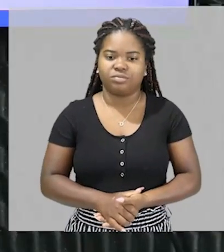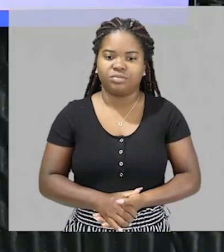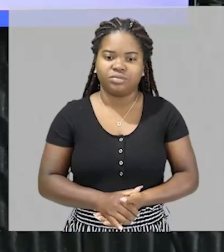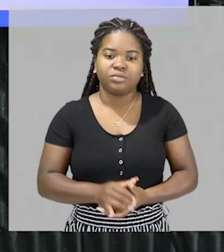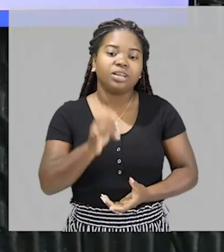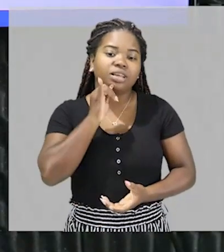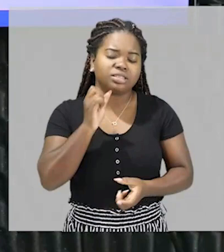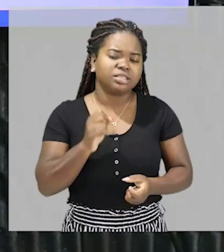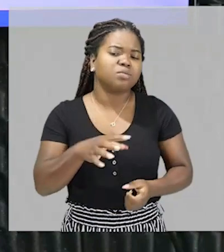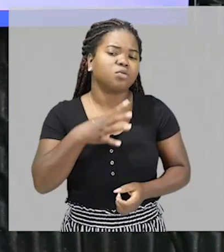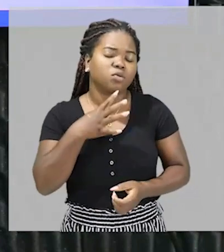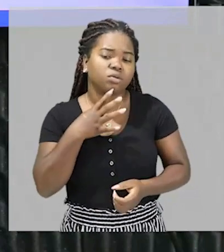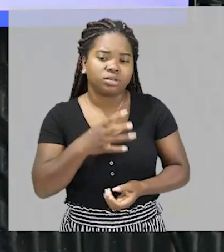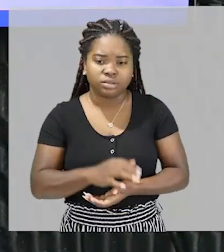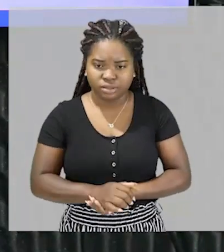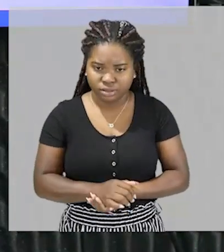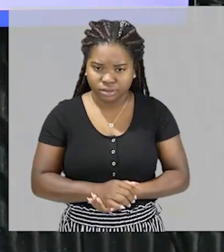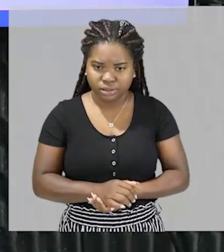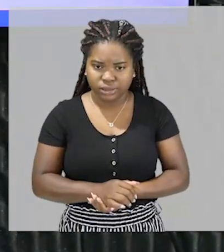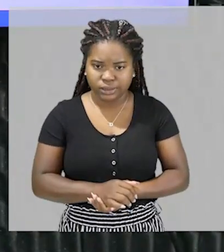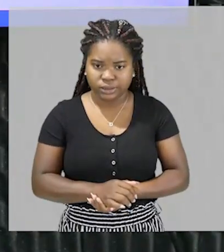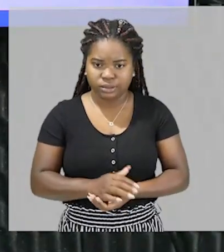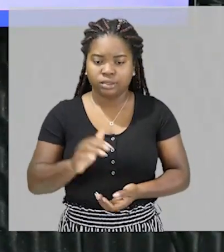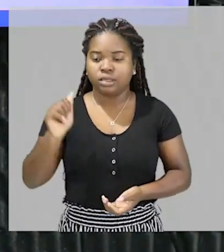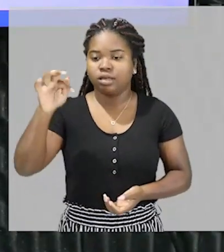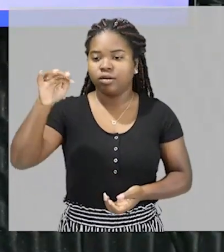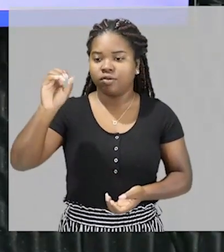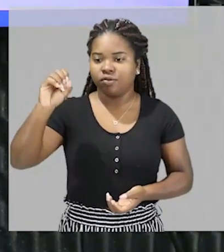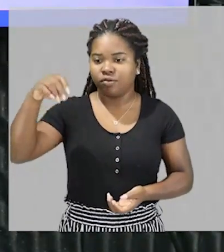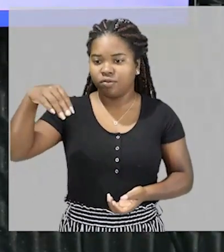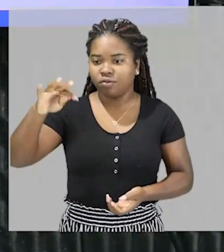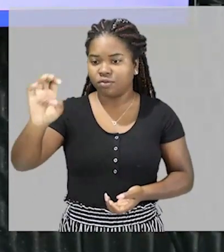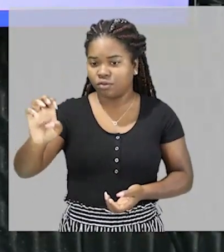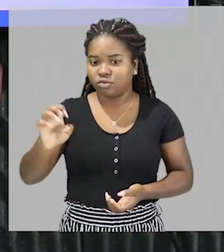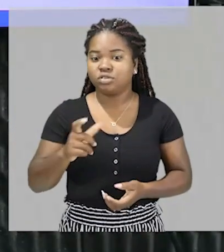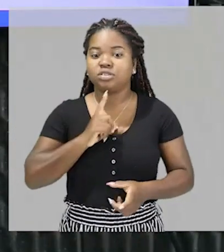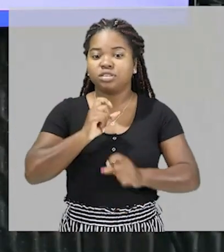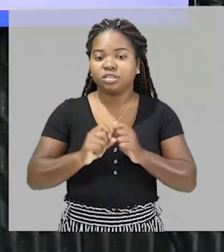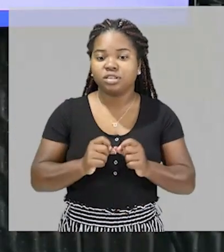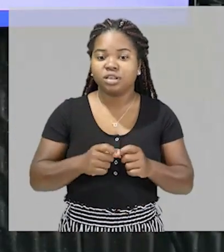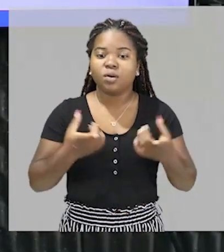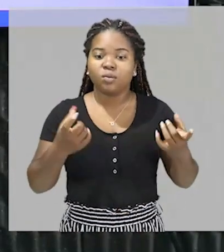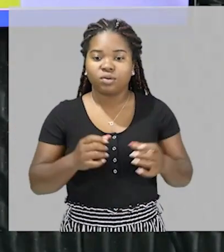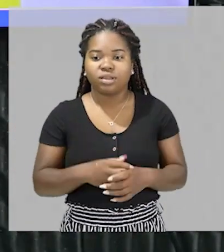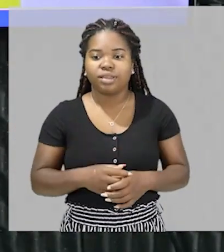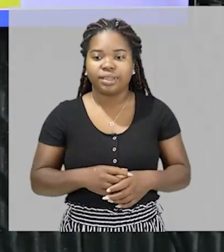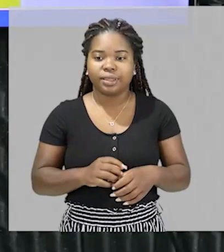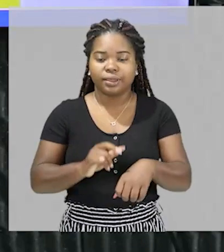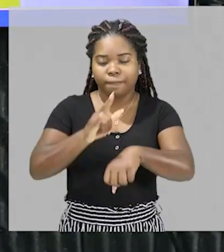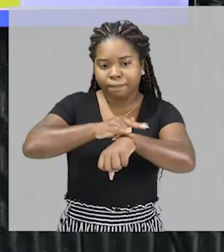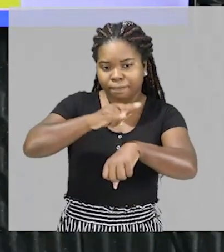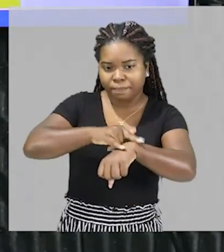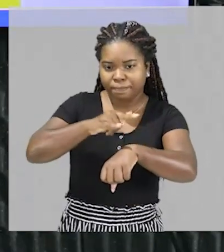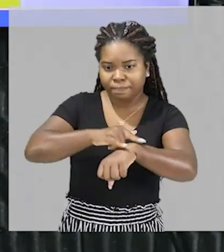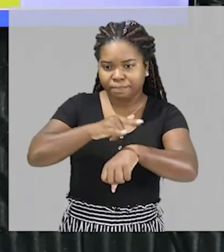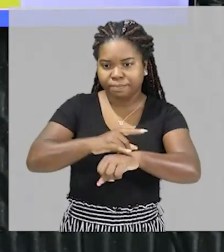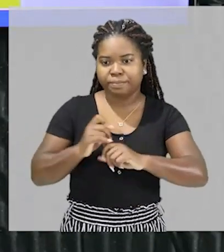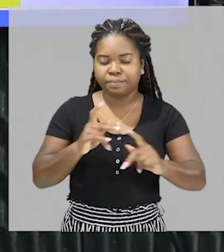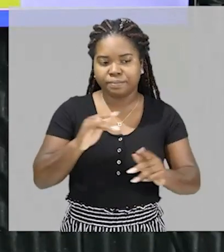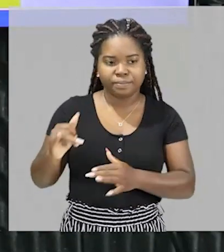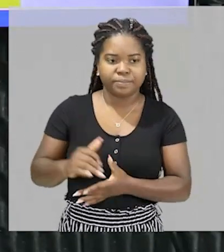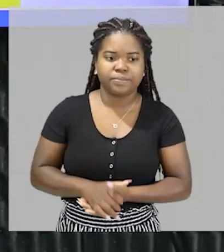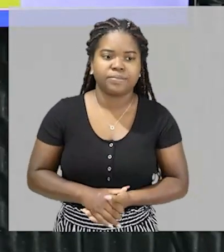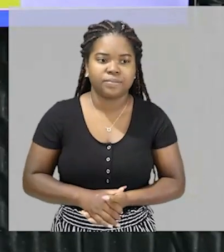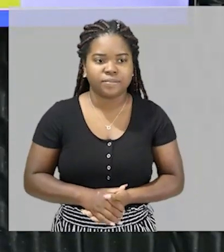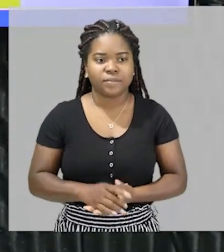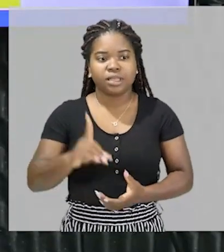ready-made conhecida, né? A fonte de Duchamp, que é aquele vaso sanitário que gera polêmica até hoje. Certo? Decolagem.